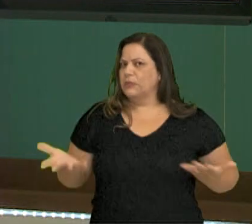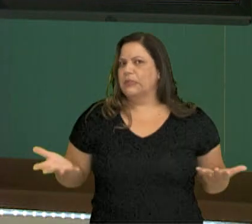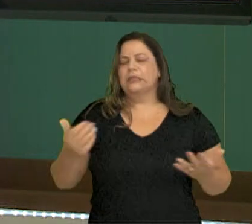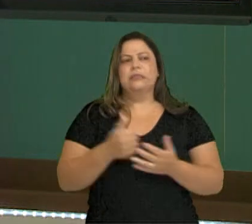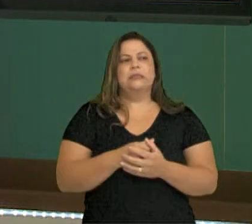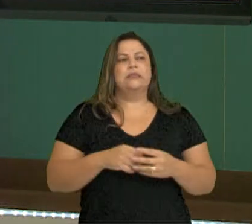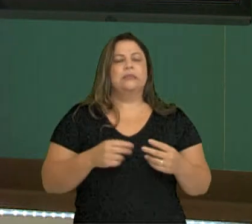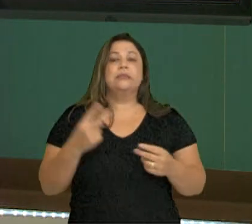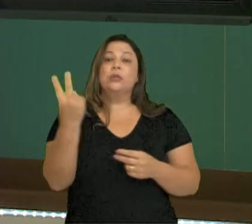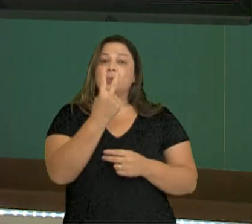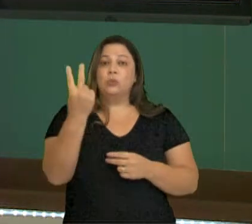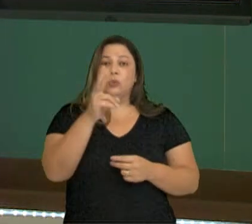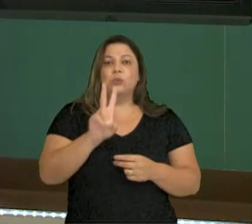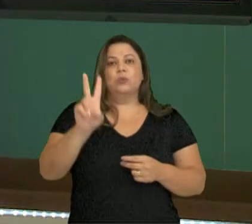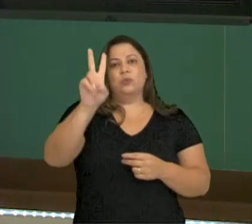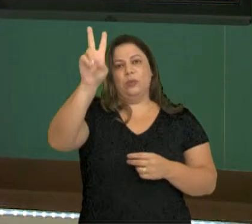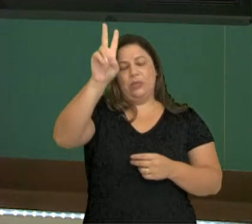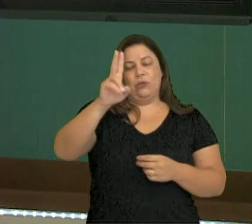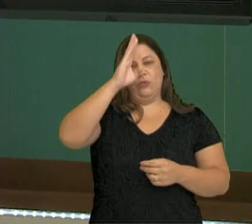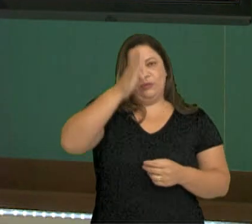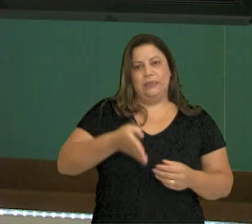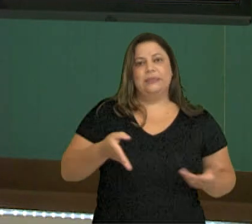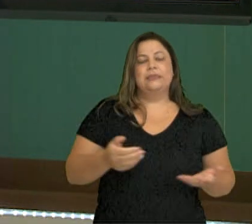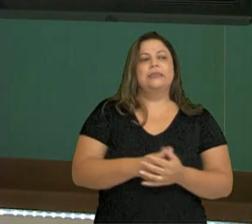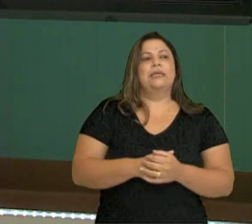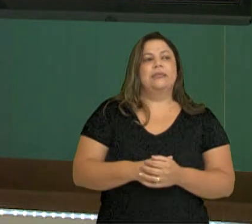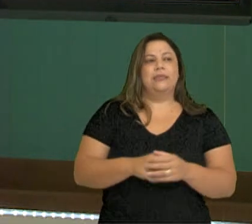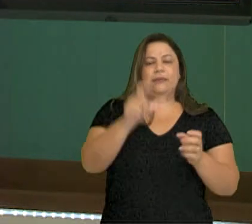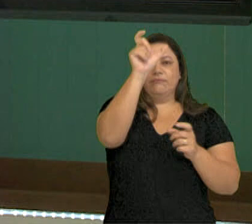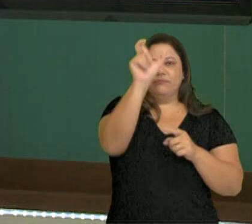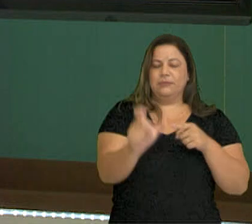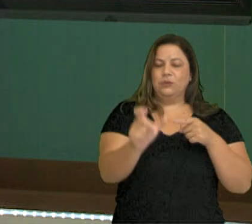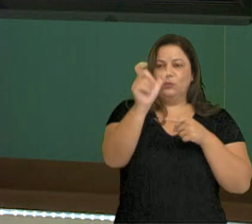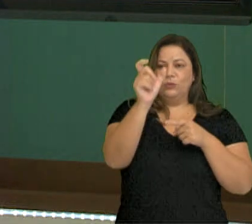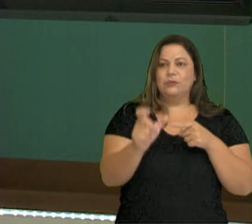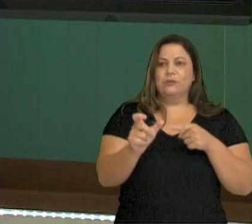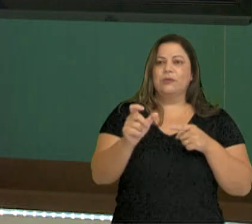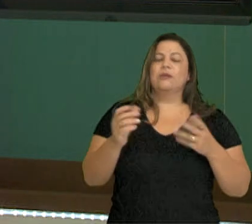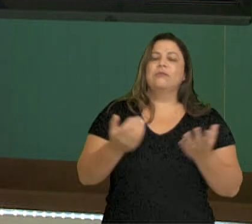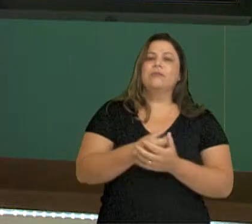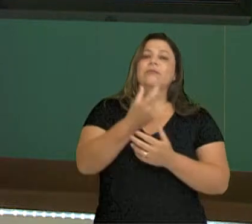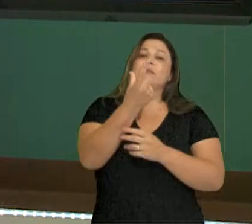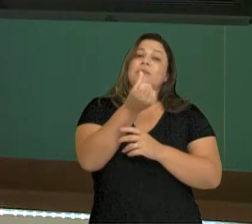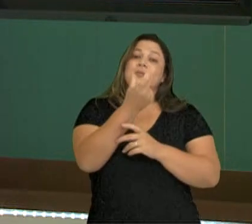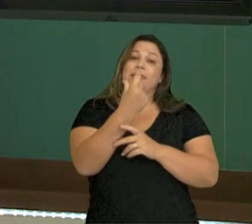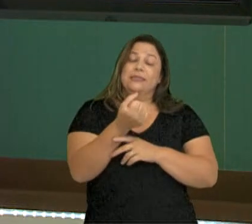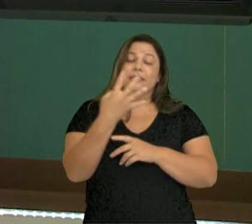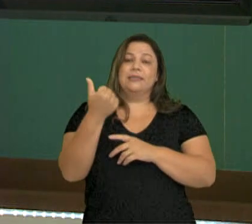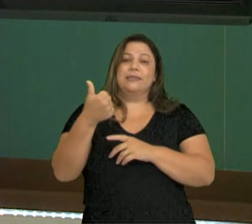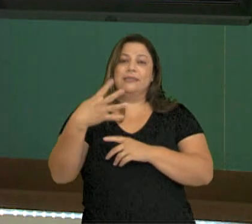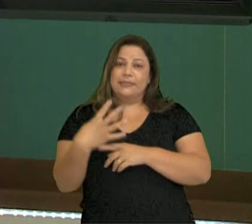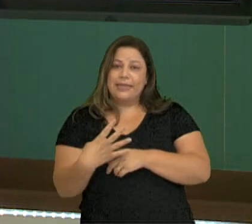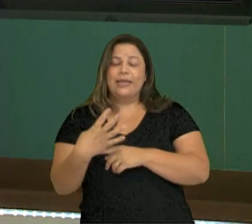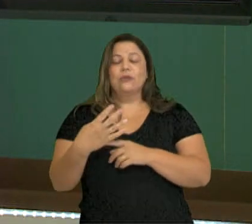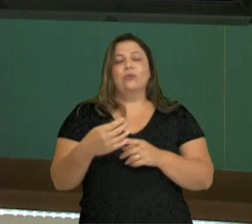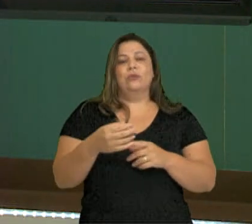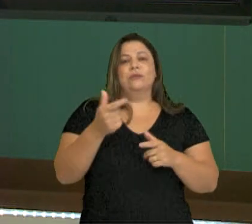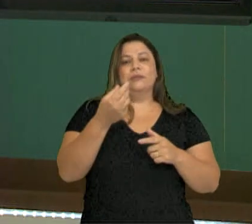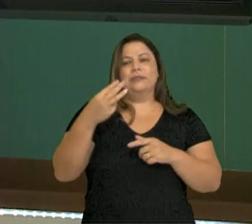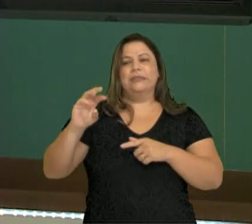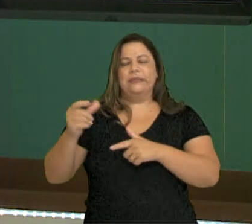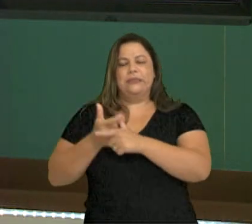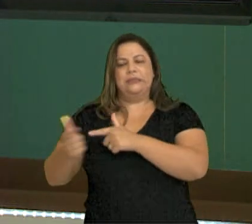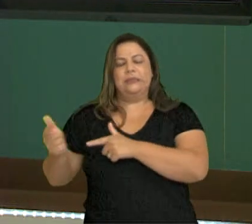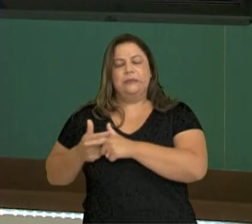valores centrais. Eu vou fazer a média aritmética entre esses 2 valores. 16 mais 14, 30 dividido por